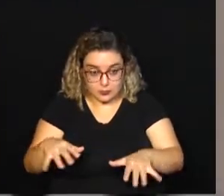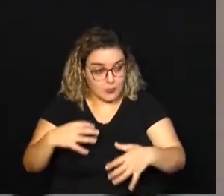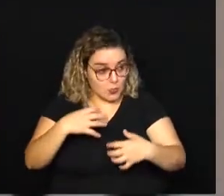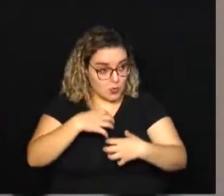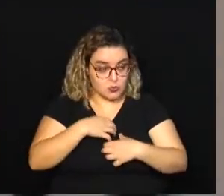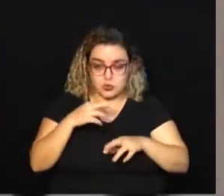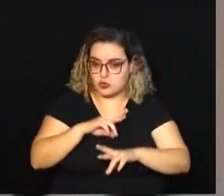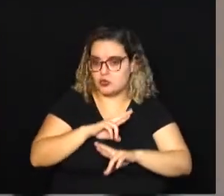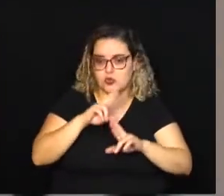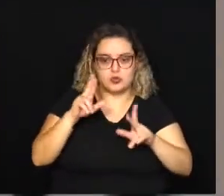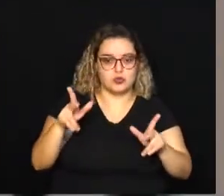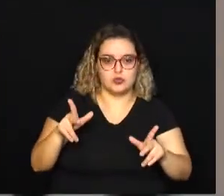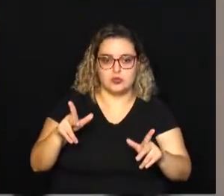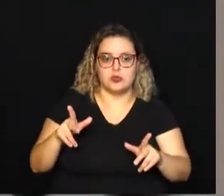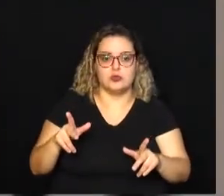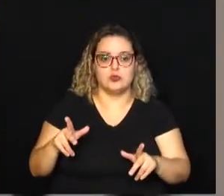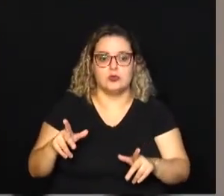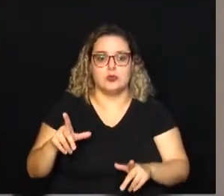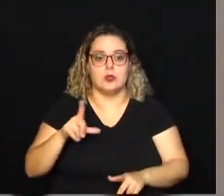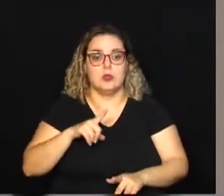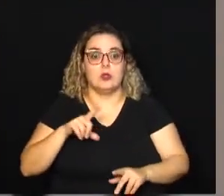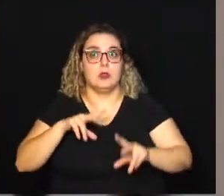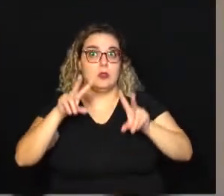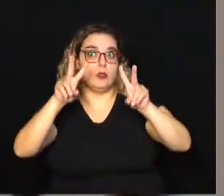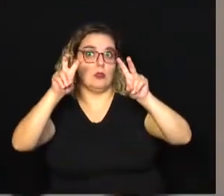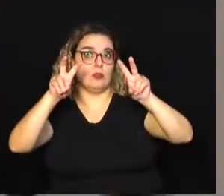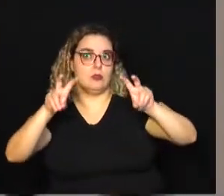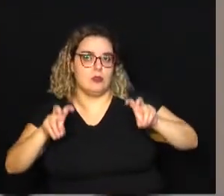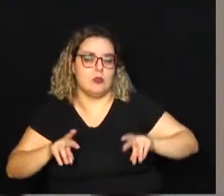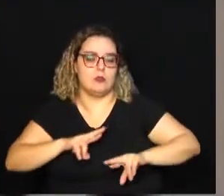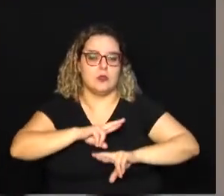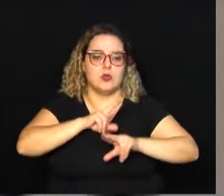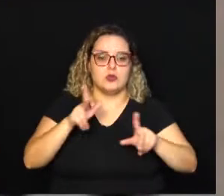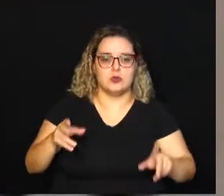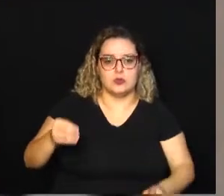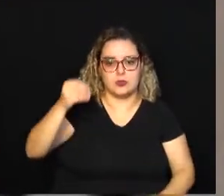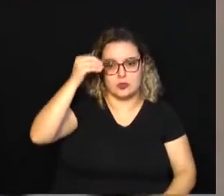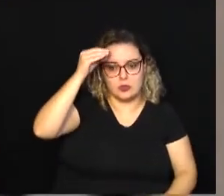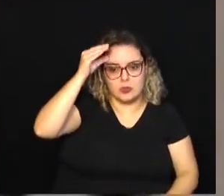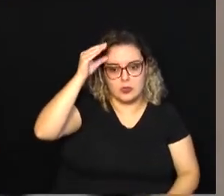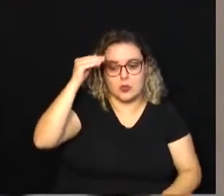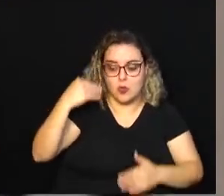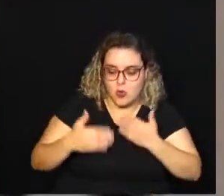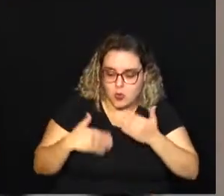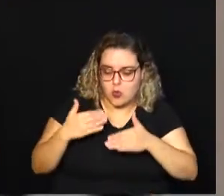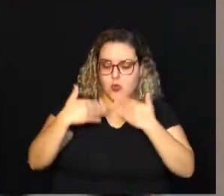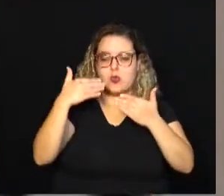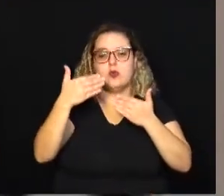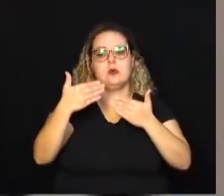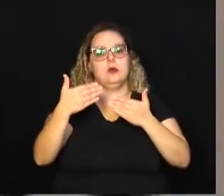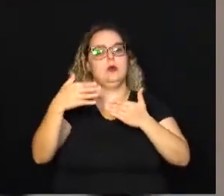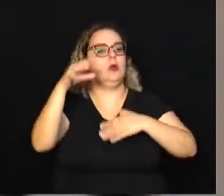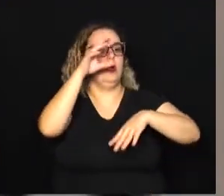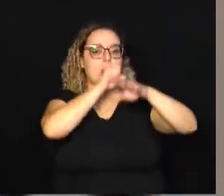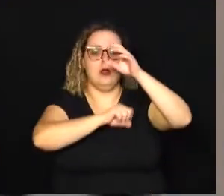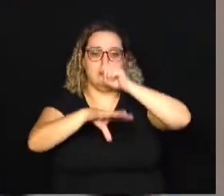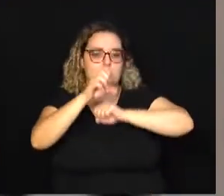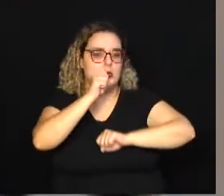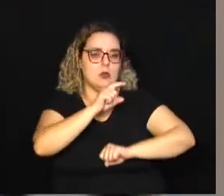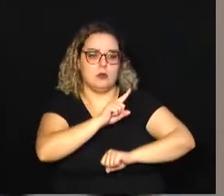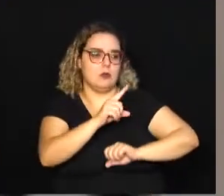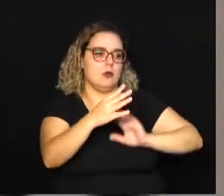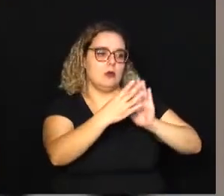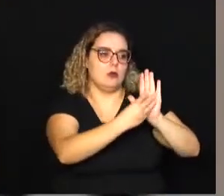da gente abordar o conhecimento, a construção do conhecimento. Aprender não é reproduzir